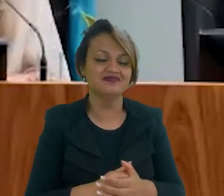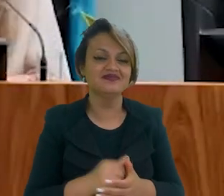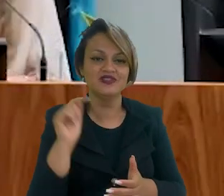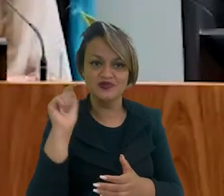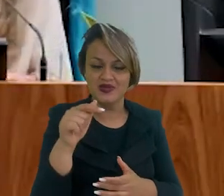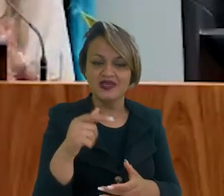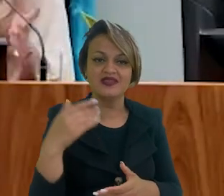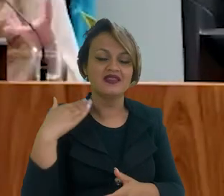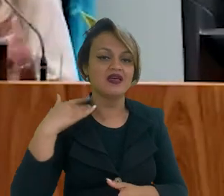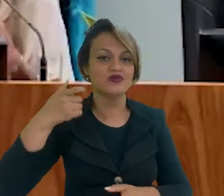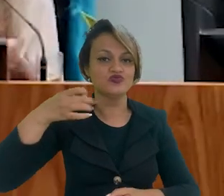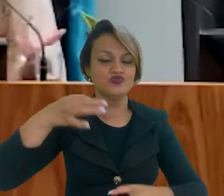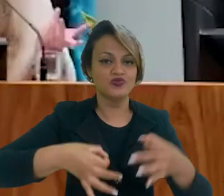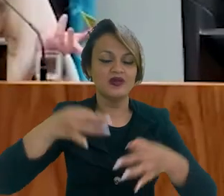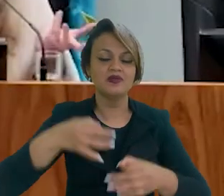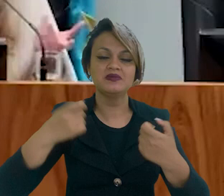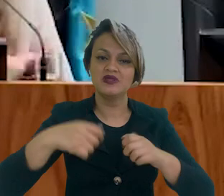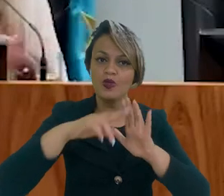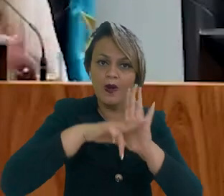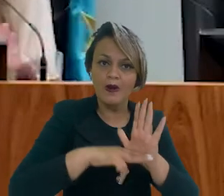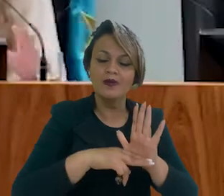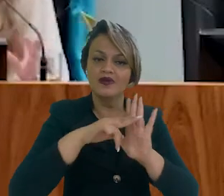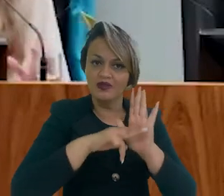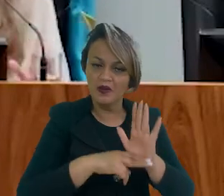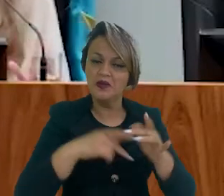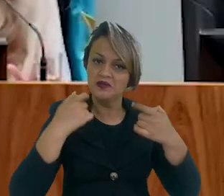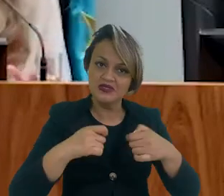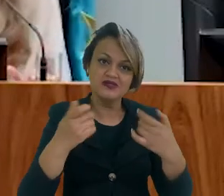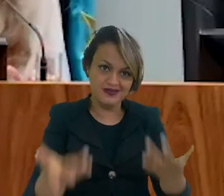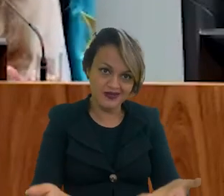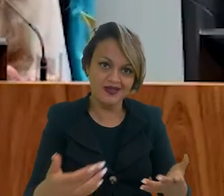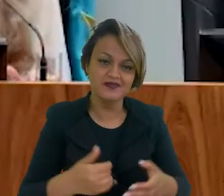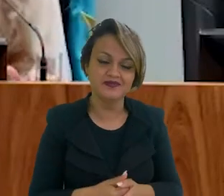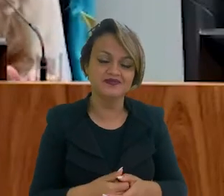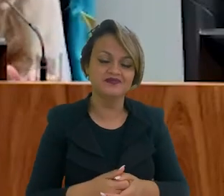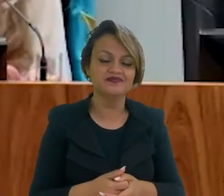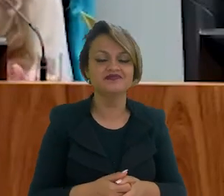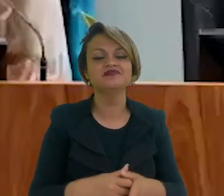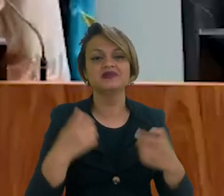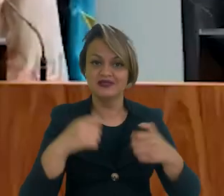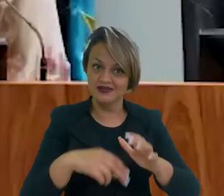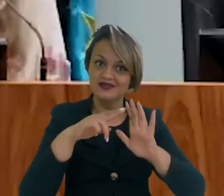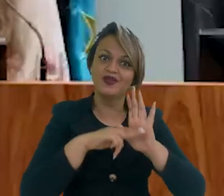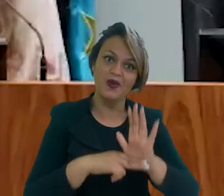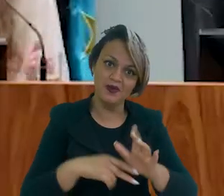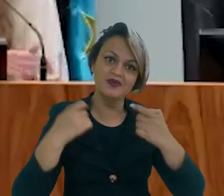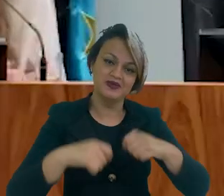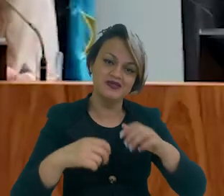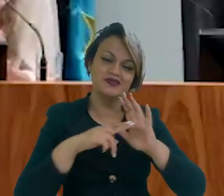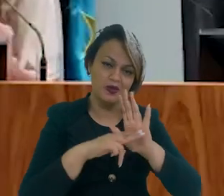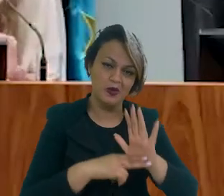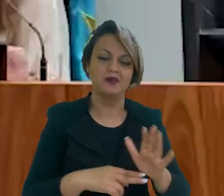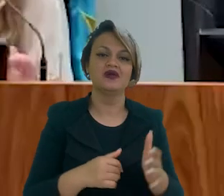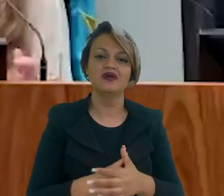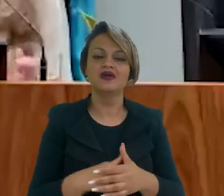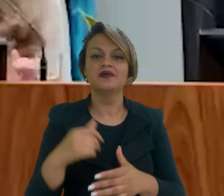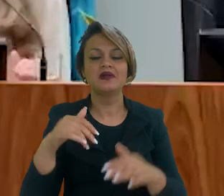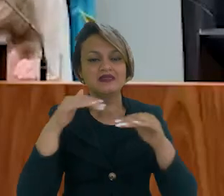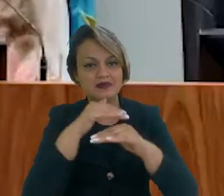tudo Você me permite né já da jogadora que precisa de normas